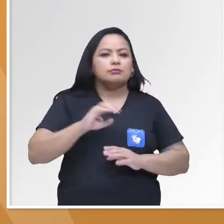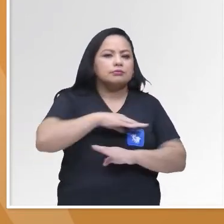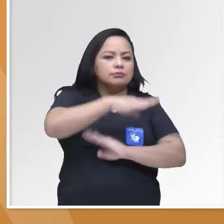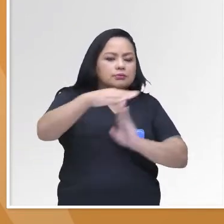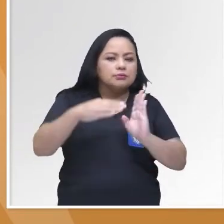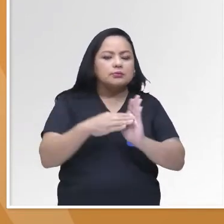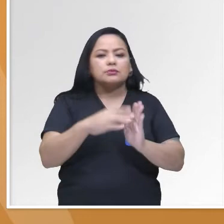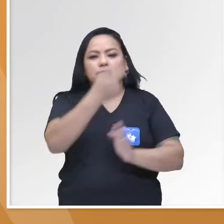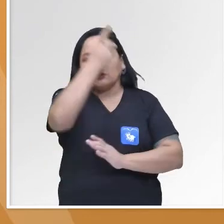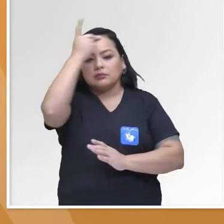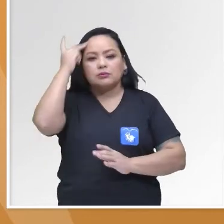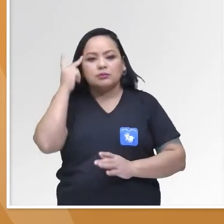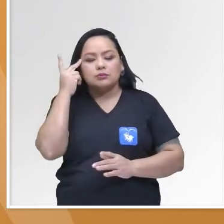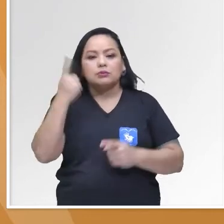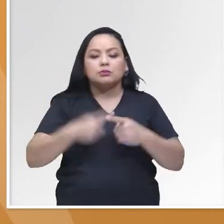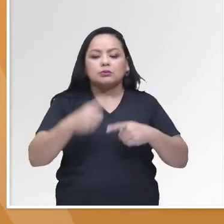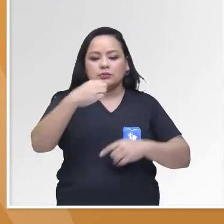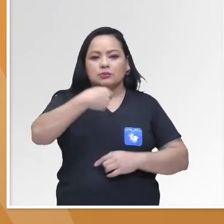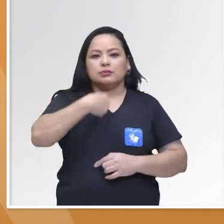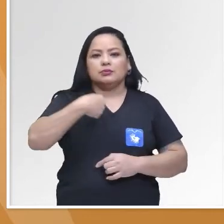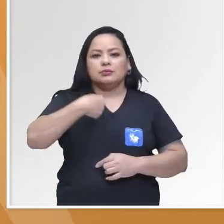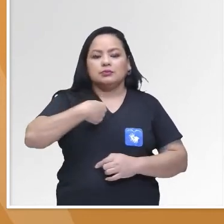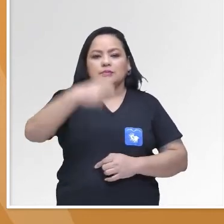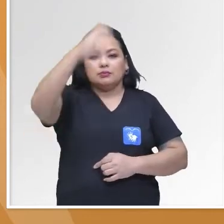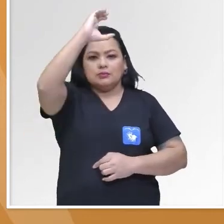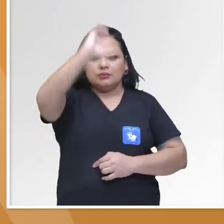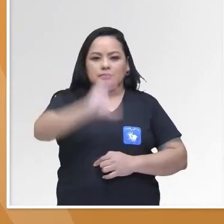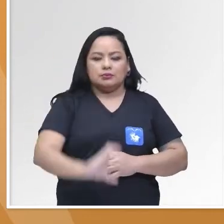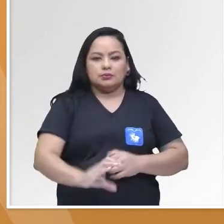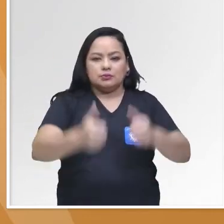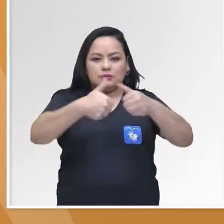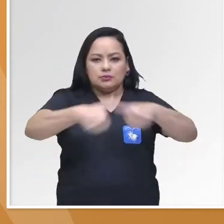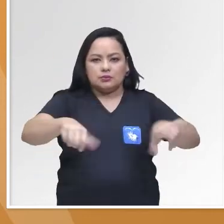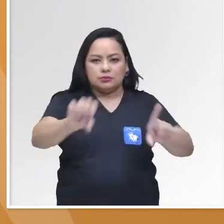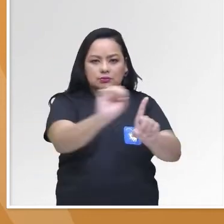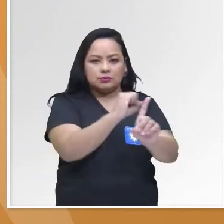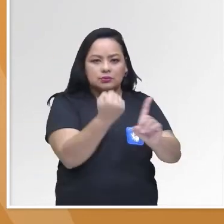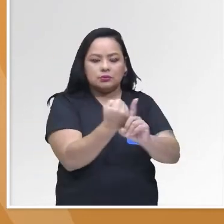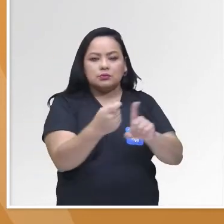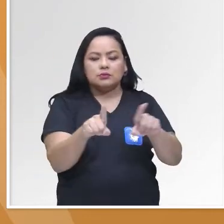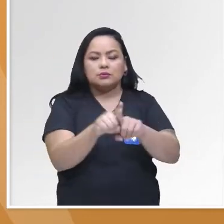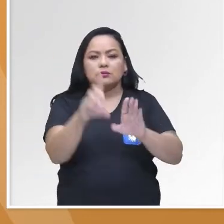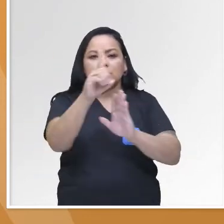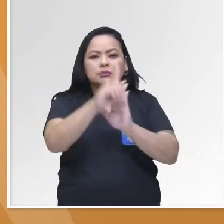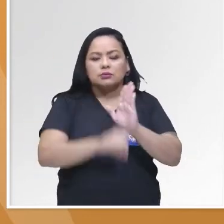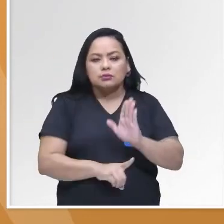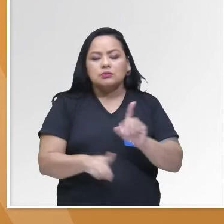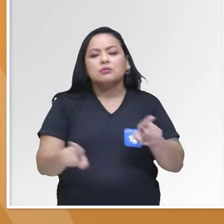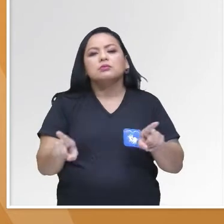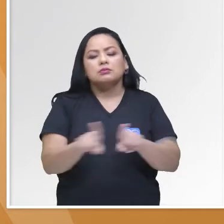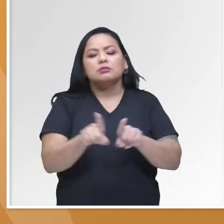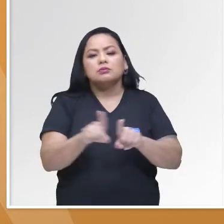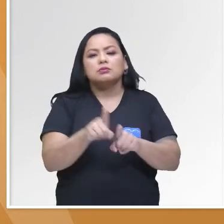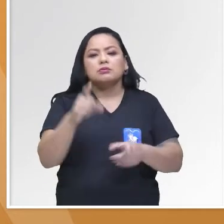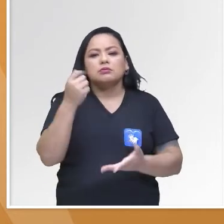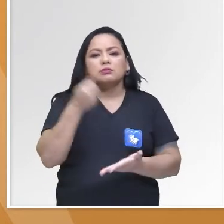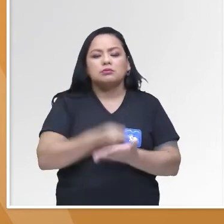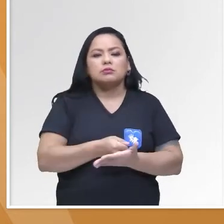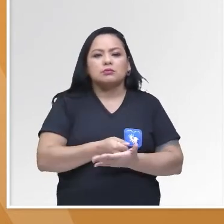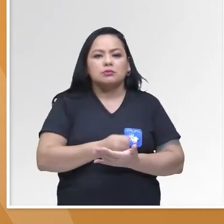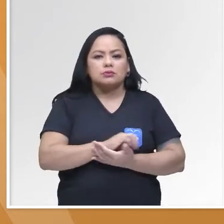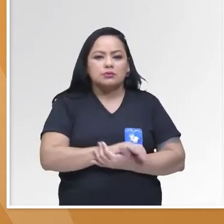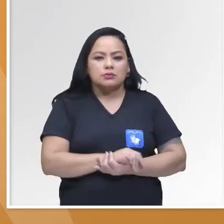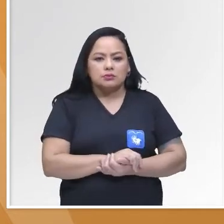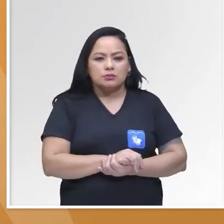todos. Ser cidadão é estar em sociedade e ter direitos e também ter